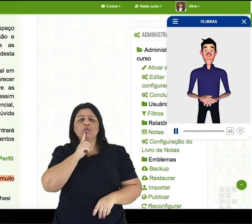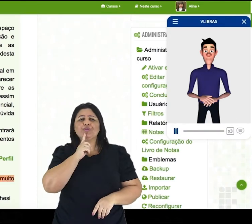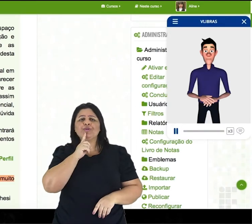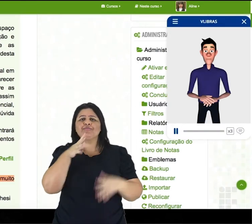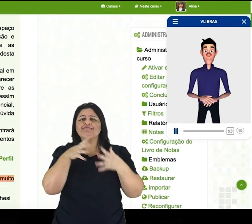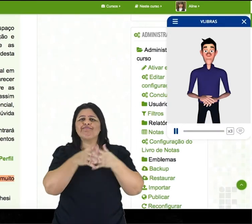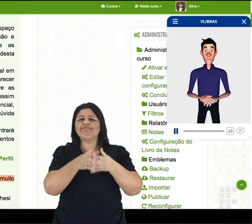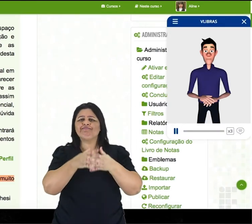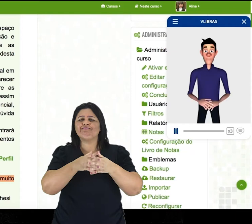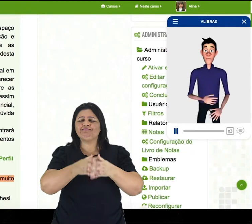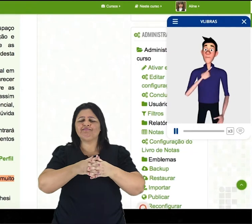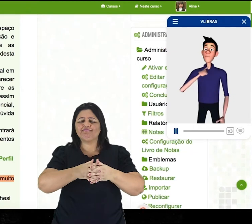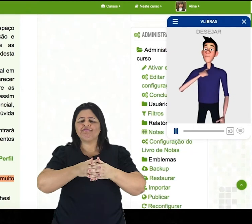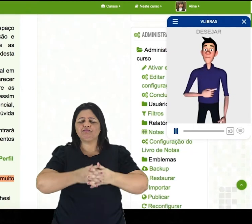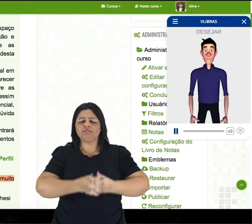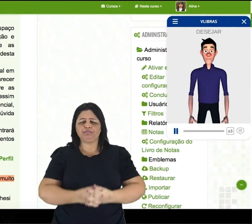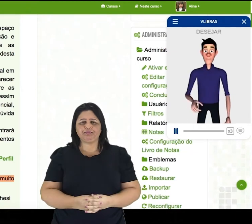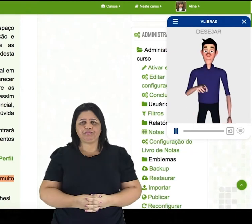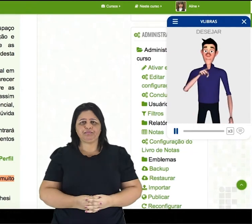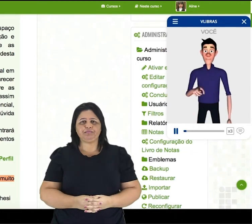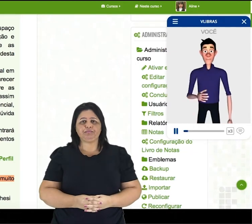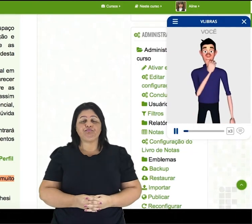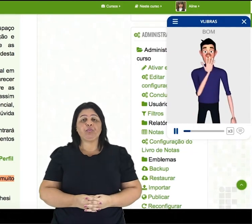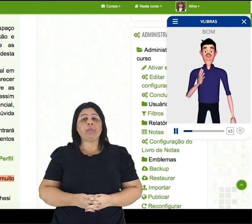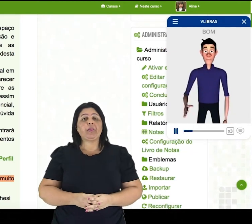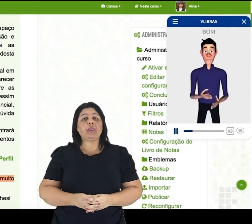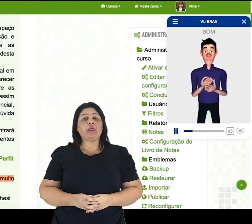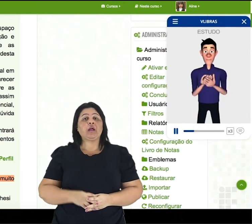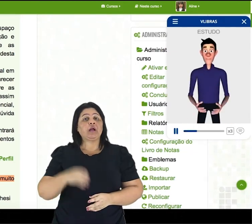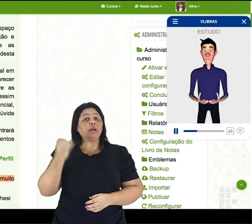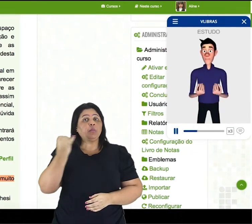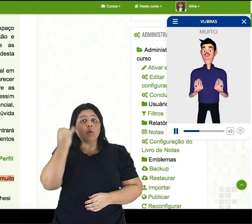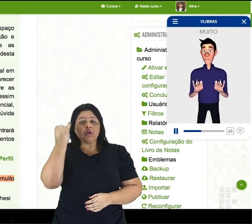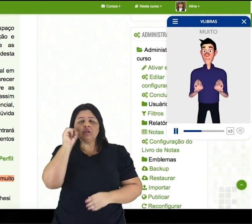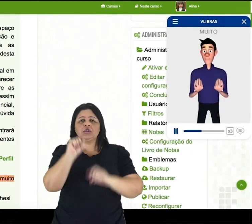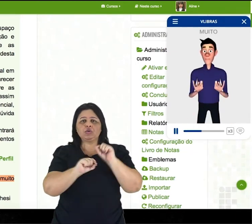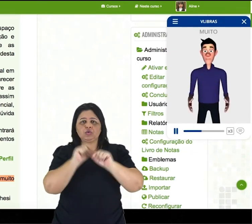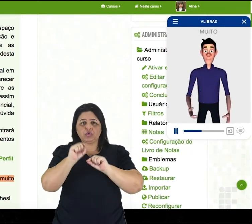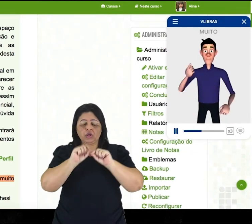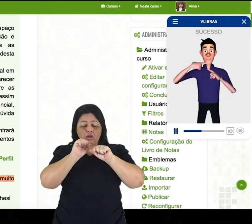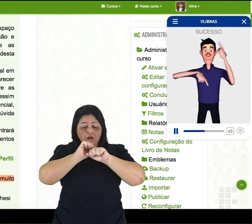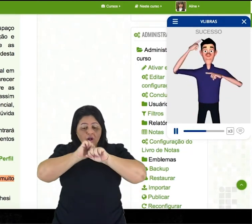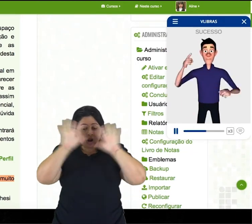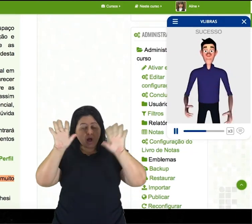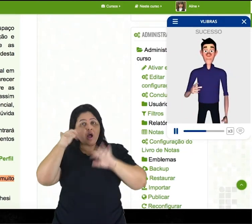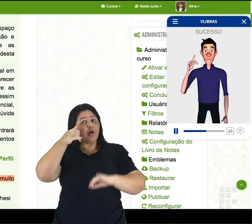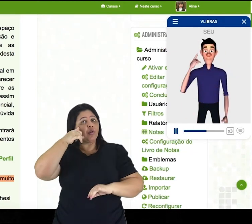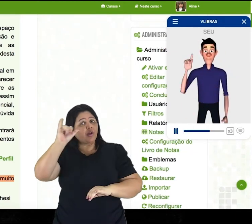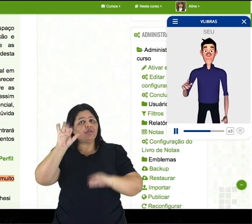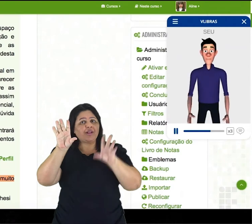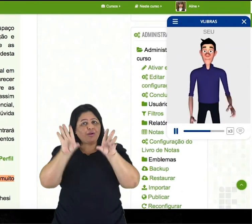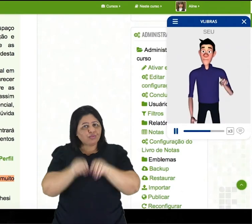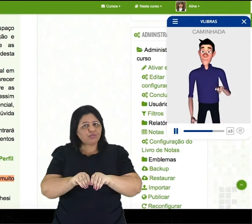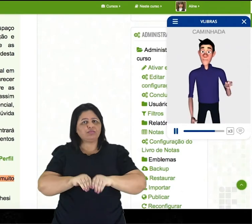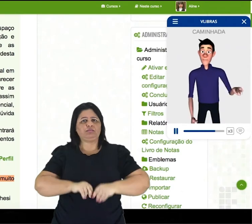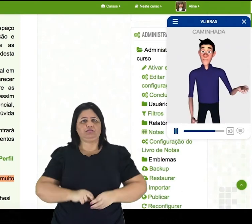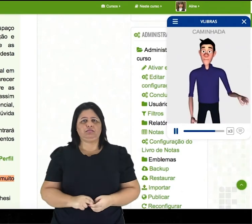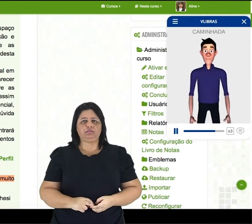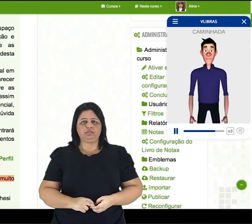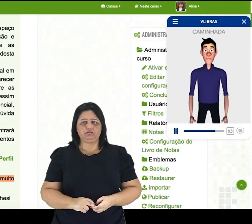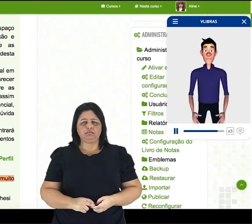VLibras, esse tipo de linguagem dificulta. Então, procure fazer o mais limpo possível, evitar